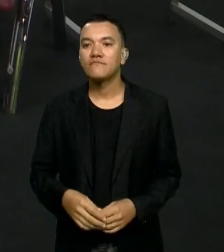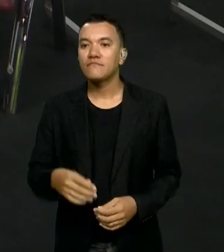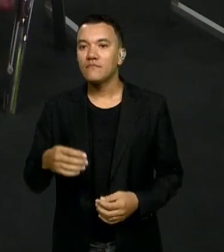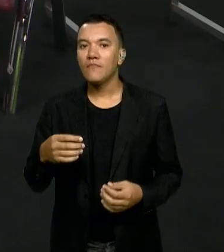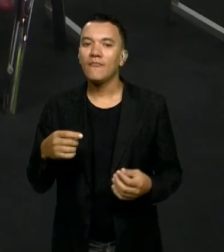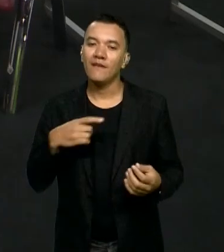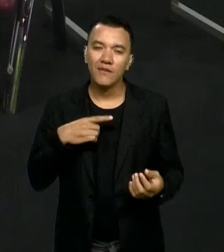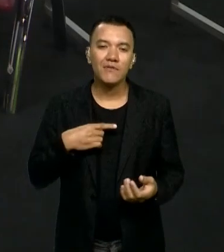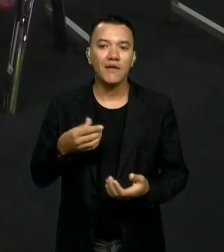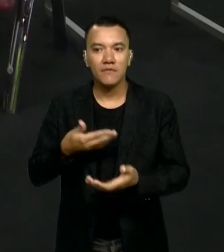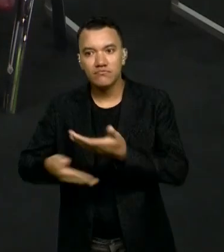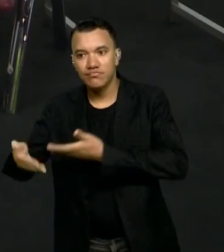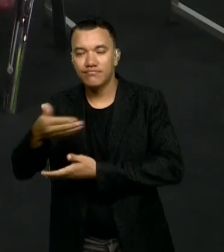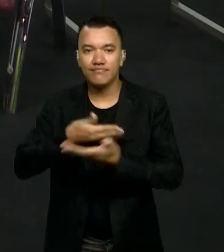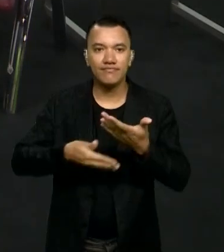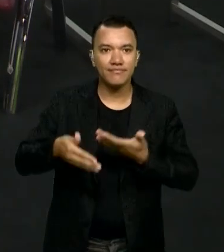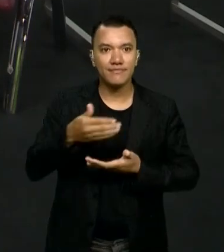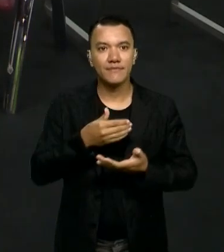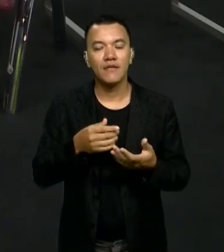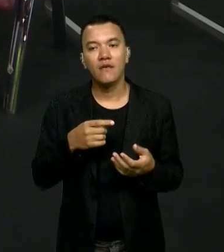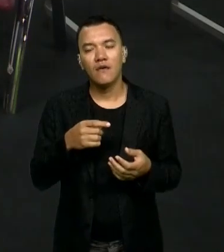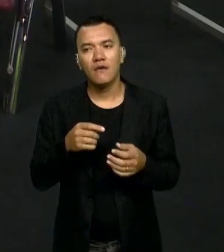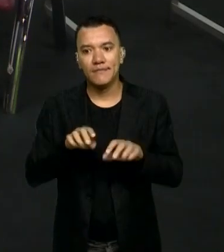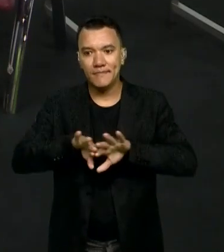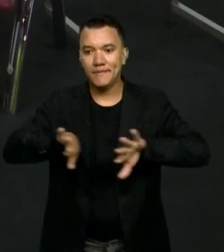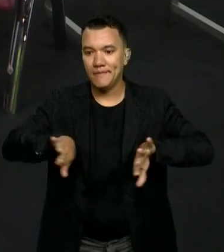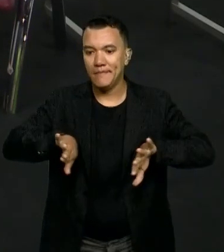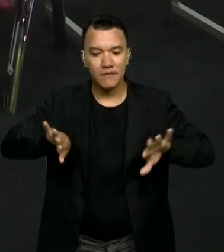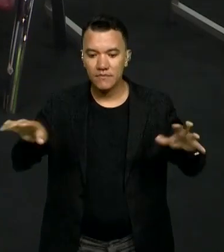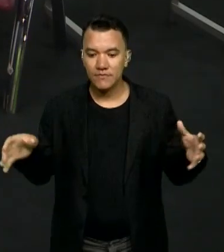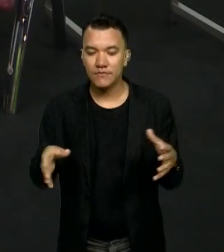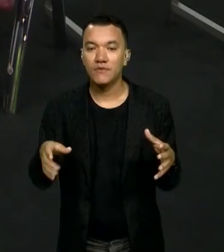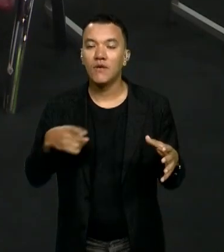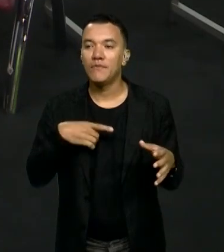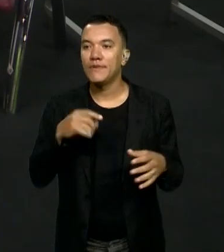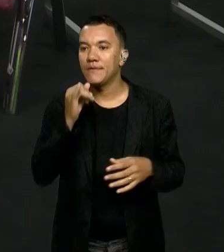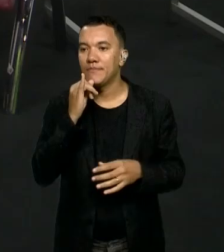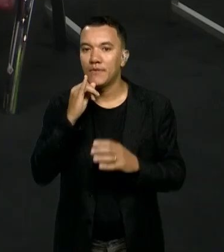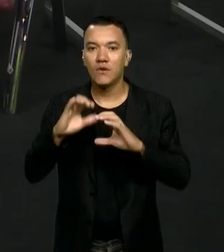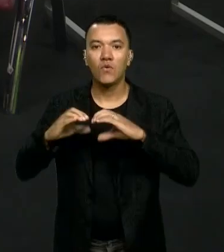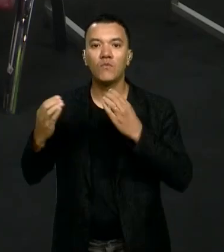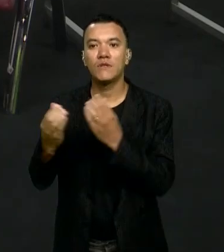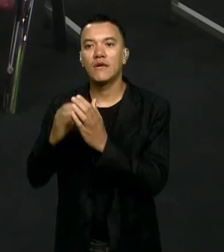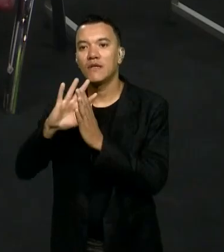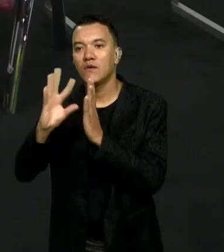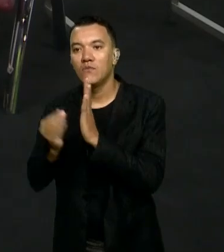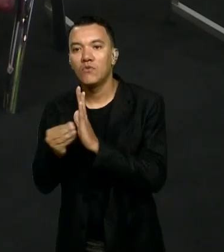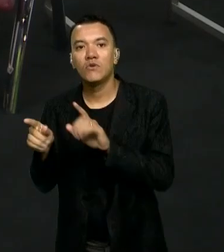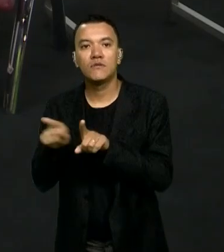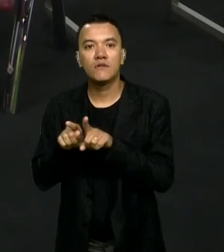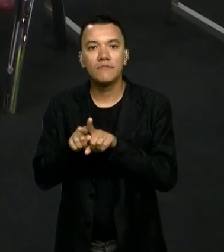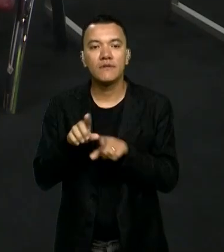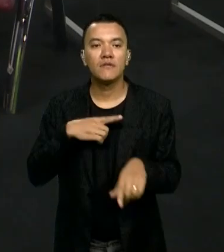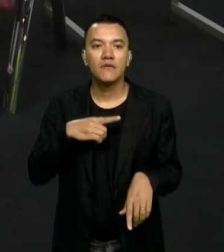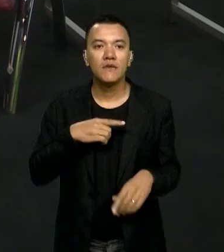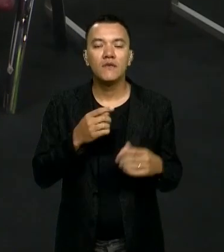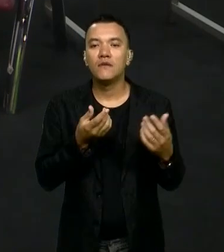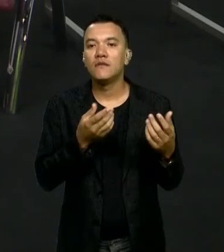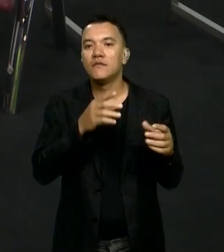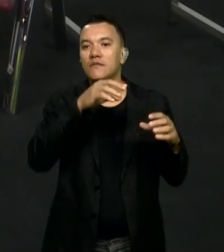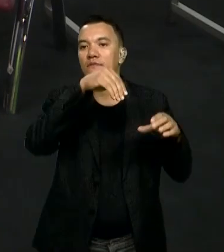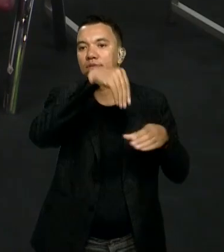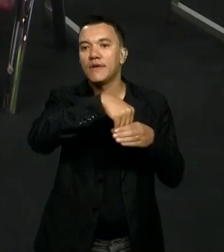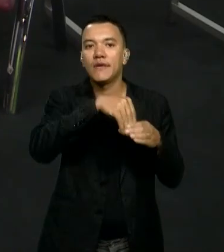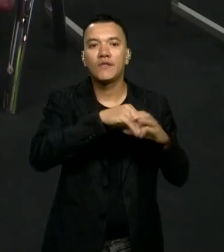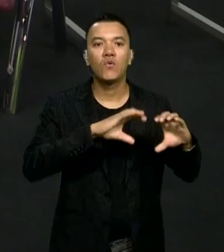coisa não dá para separar da outra. O que é produzido, o que é feito numa comunidade quilombola também tem muita semelhança com aquilo que é feito dentro das